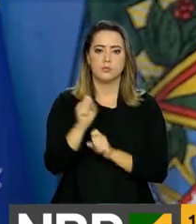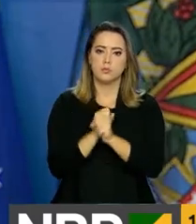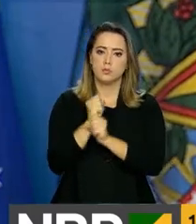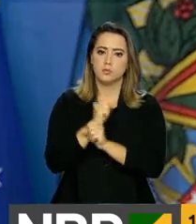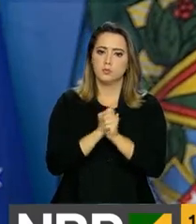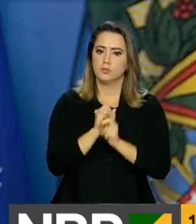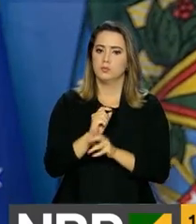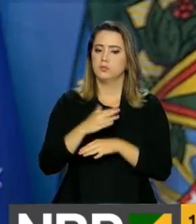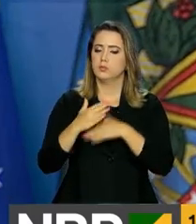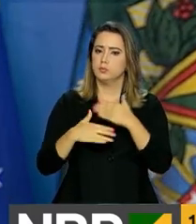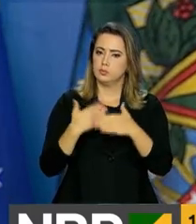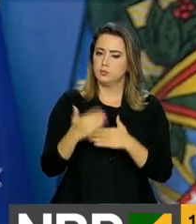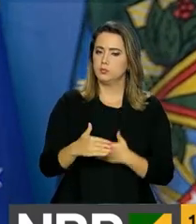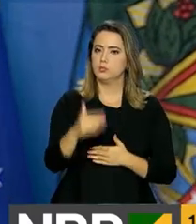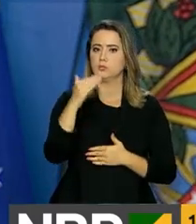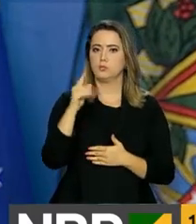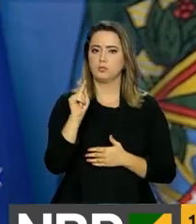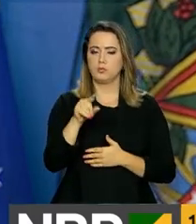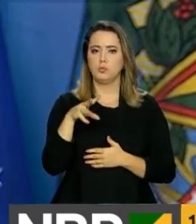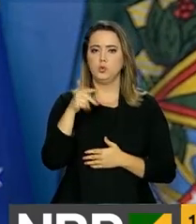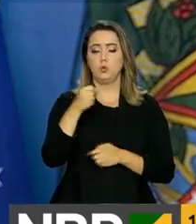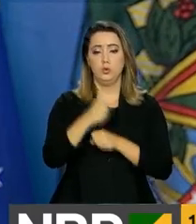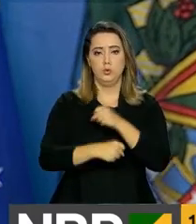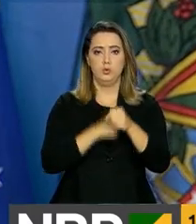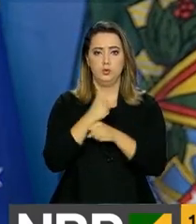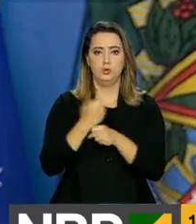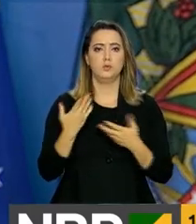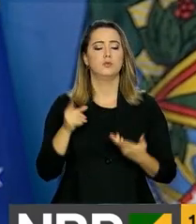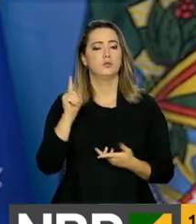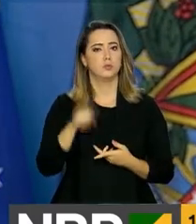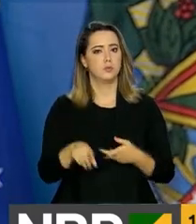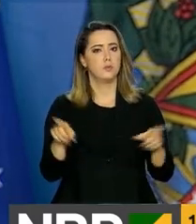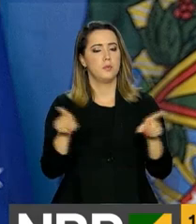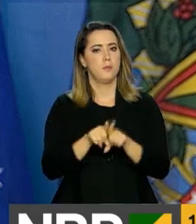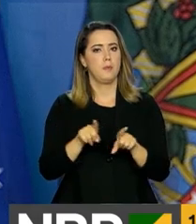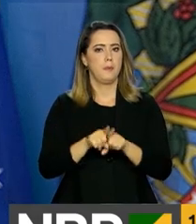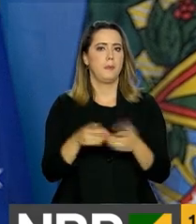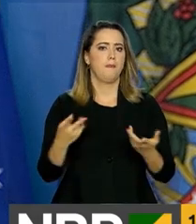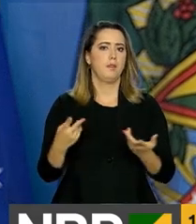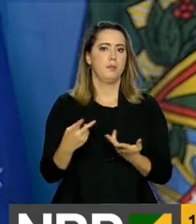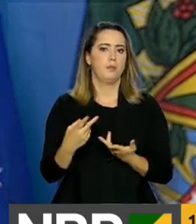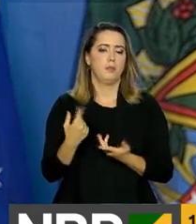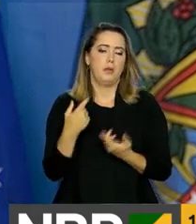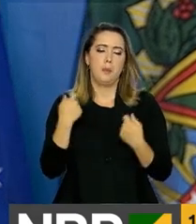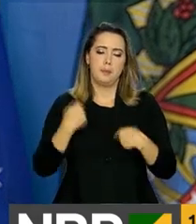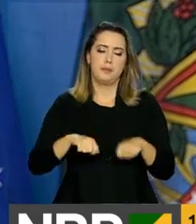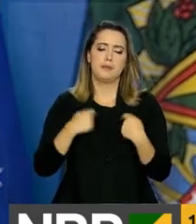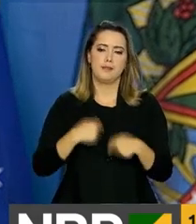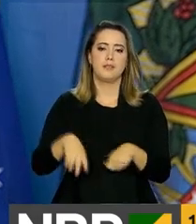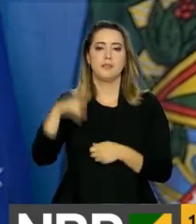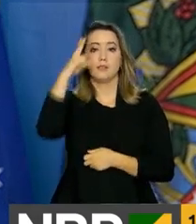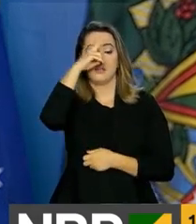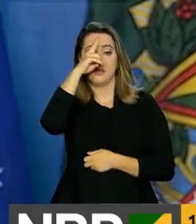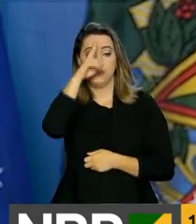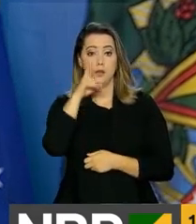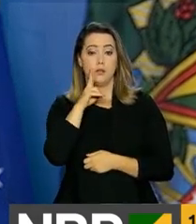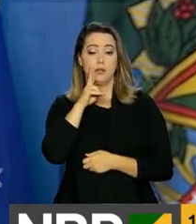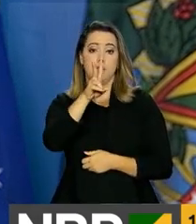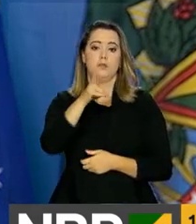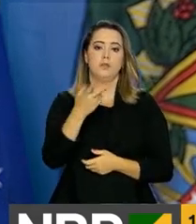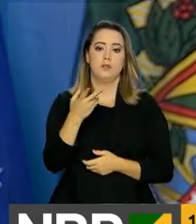e durante todo o ano que vem e também não é demais lembrar quem sabe que eu tenho visto profissional